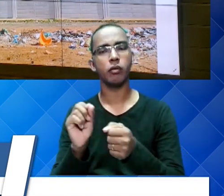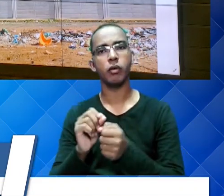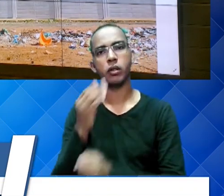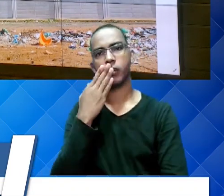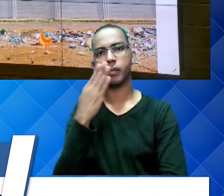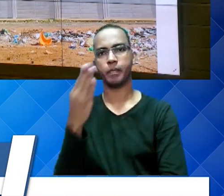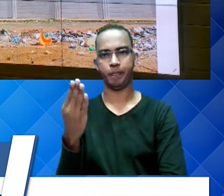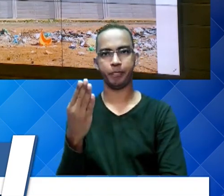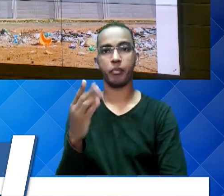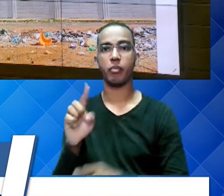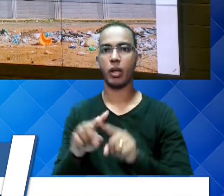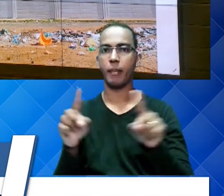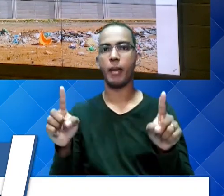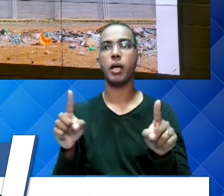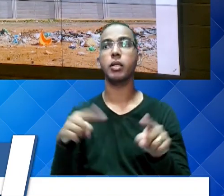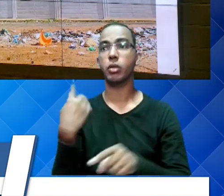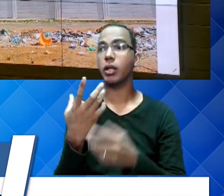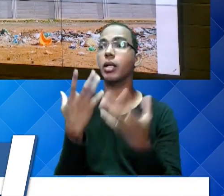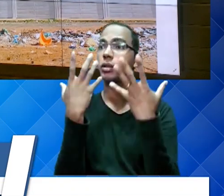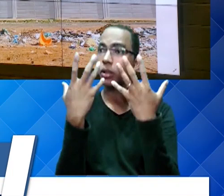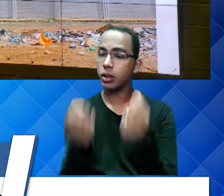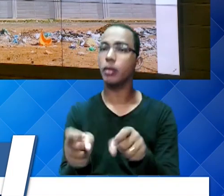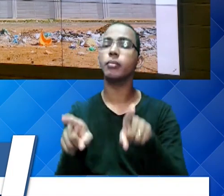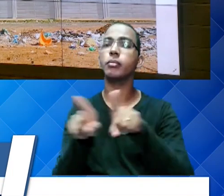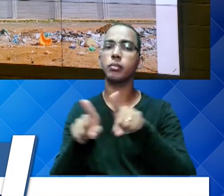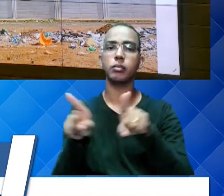mas nós abraçamos essa causa,